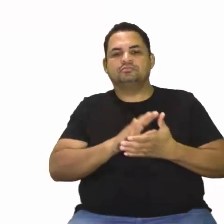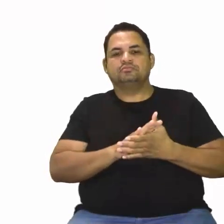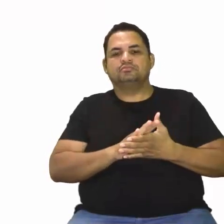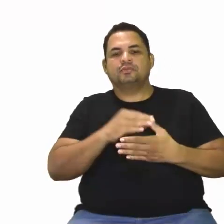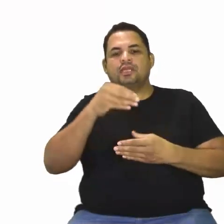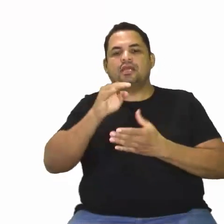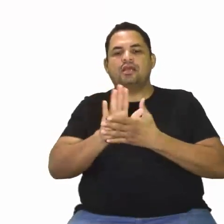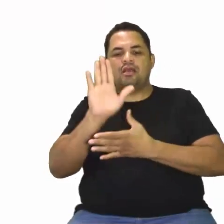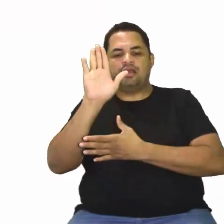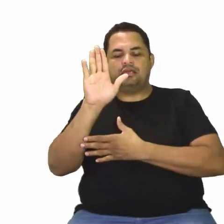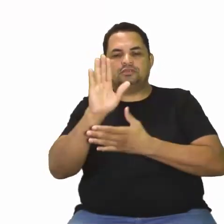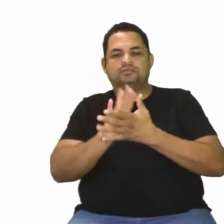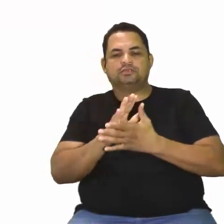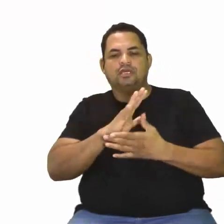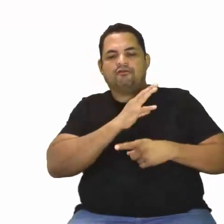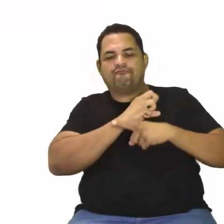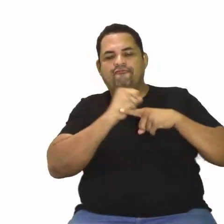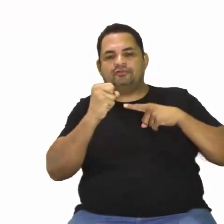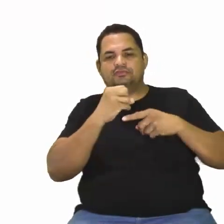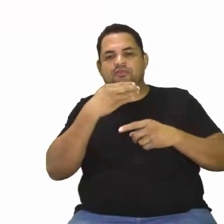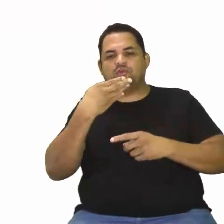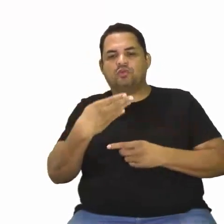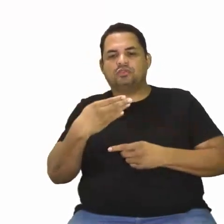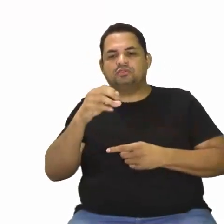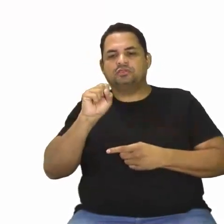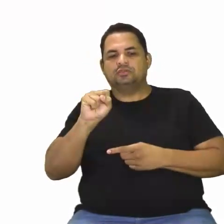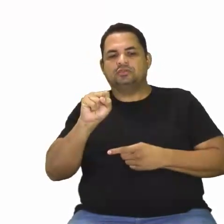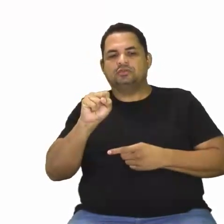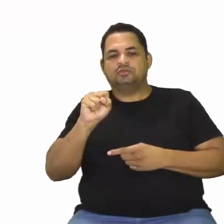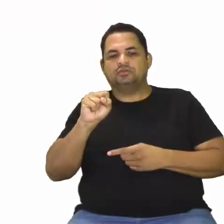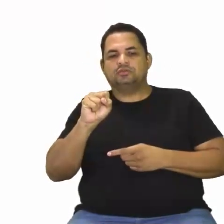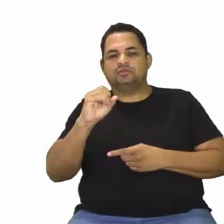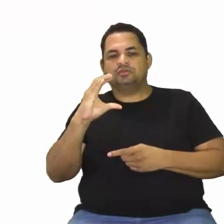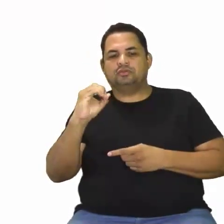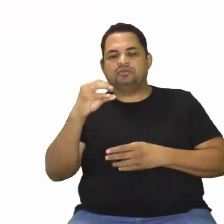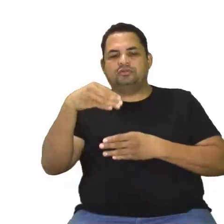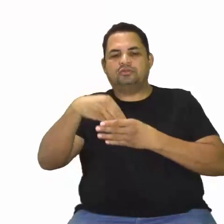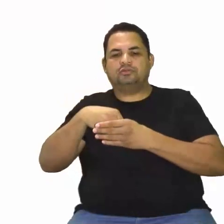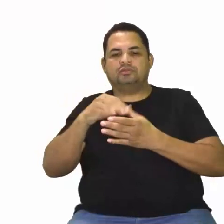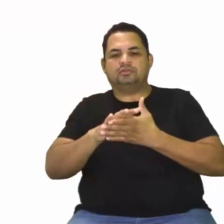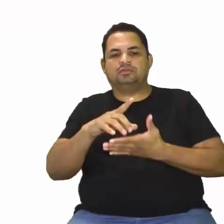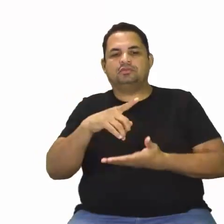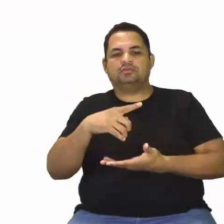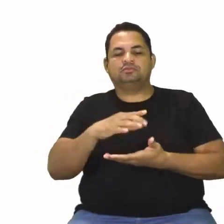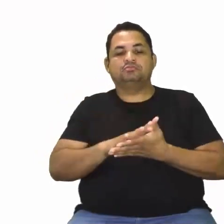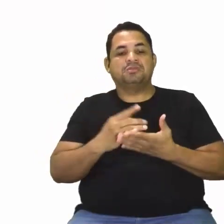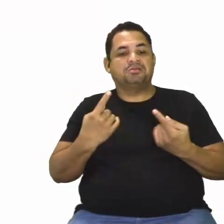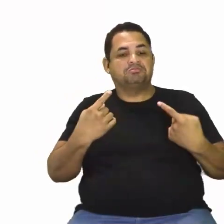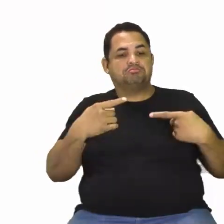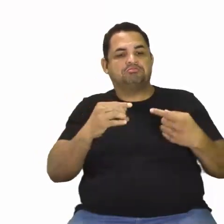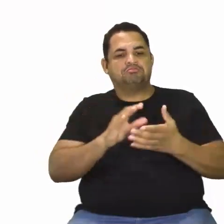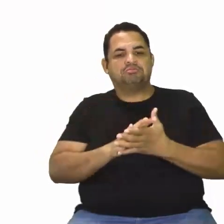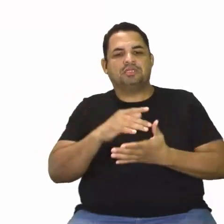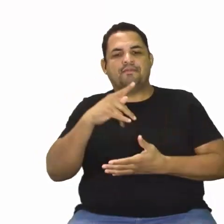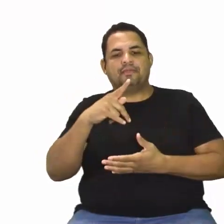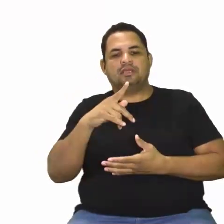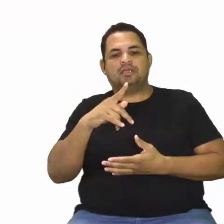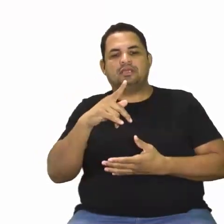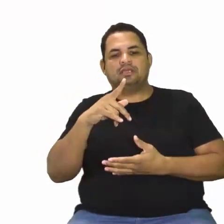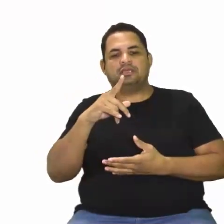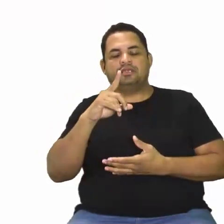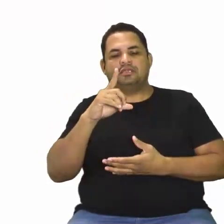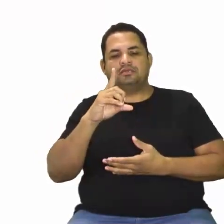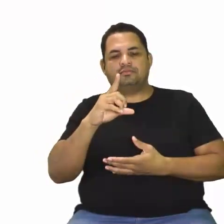candidato pelo PMDB e venceu com 480 votos. Recebeu voto até da oposição, até do PSD,